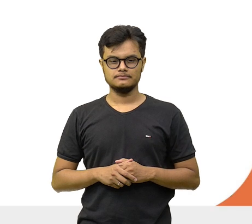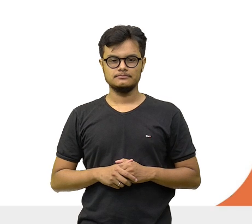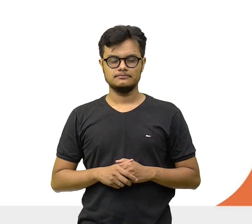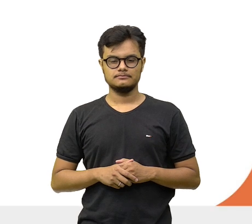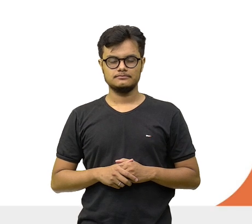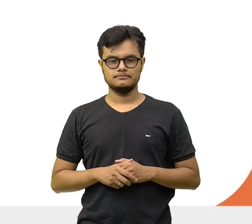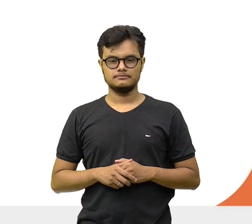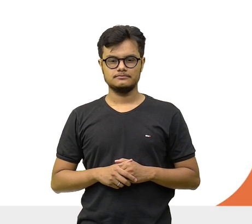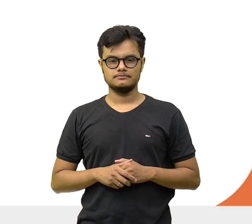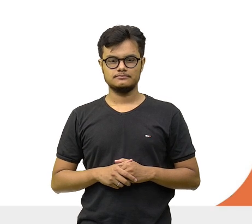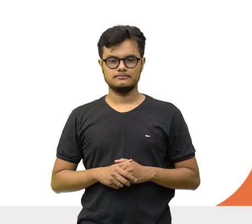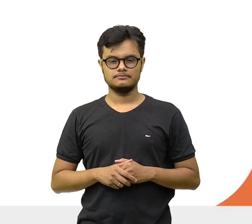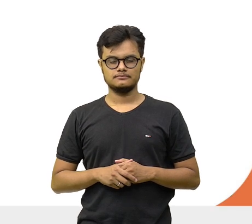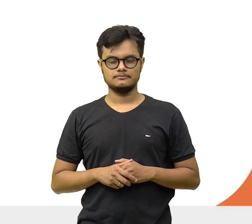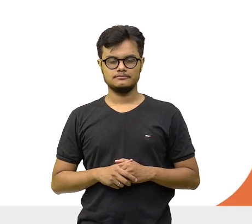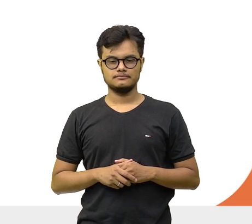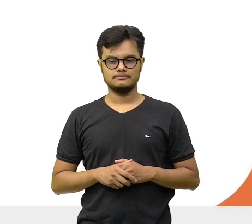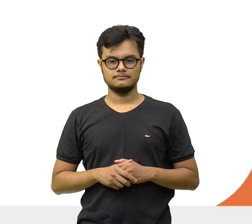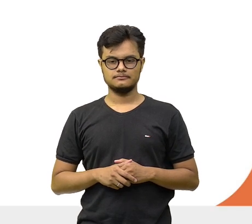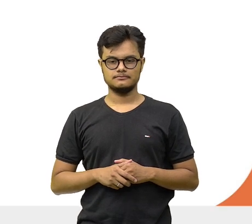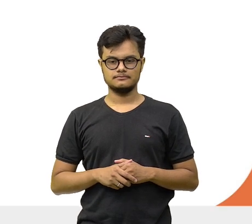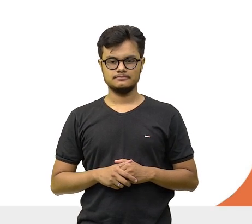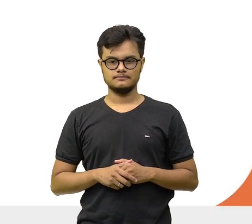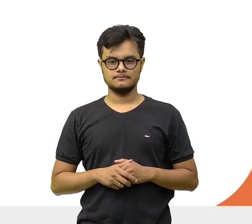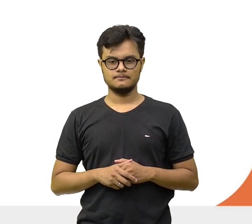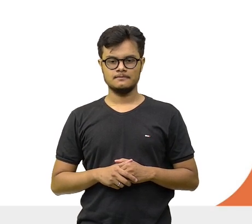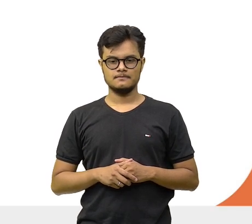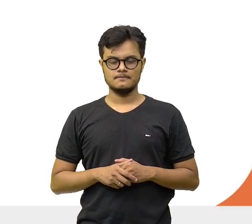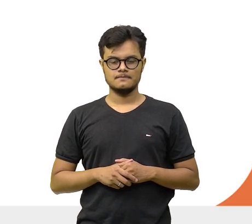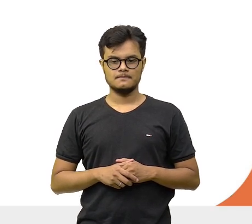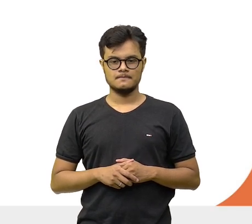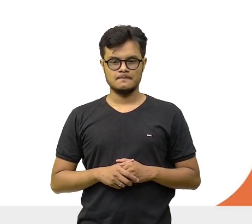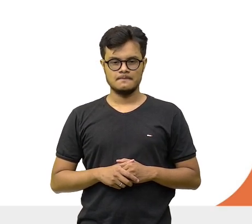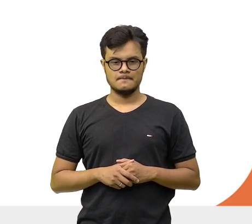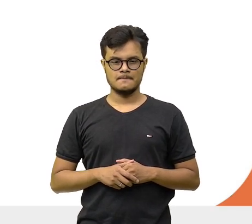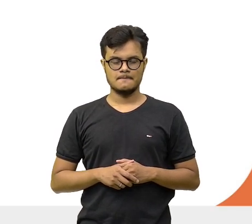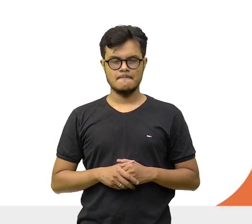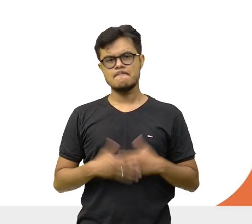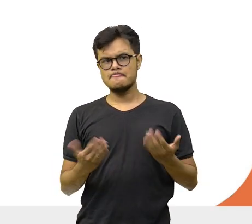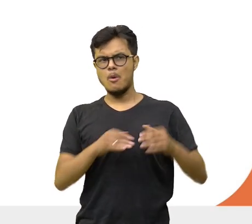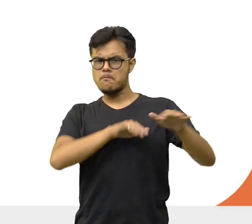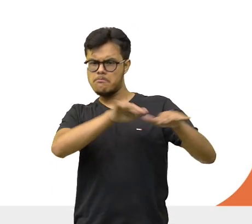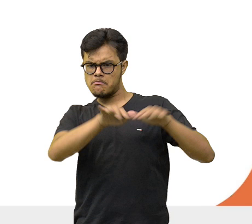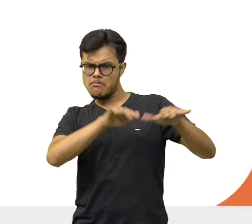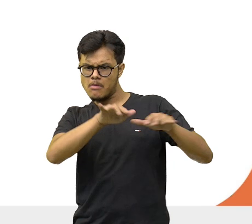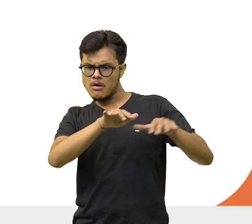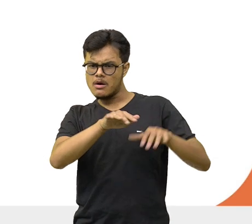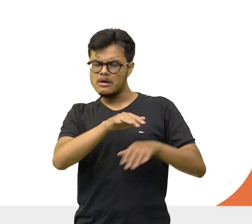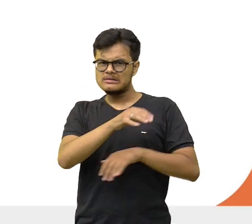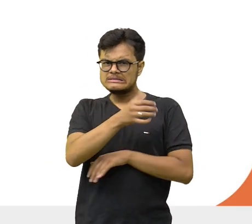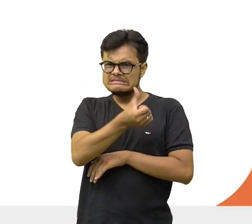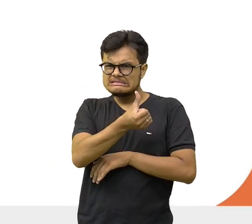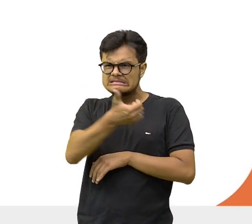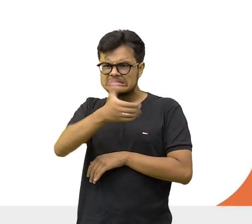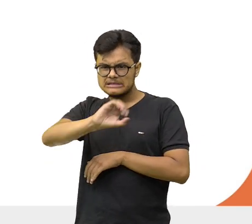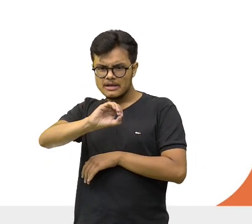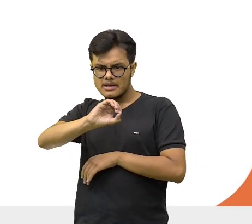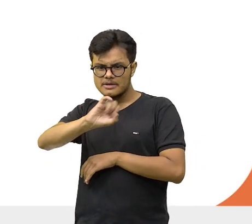610. E aí, tem duas possibilidades. Eu posso ser que o trabalho seja